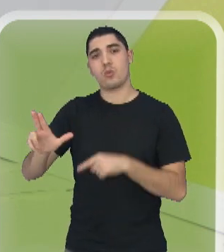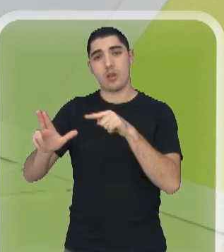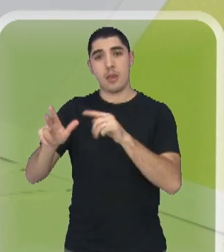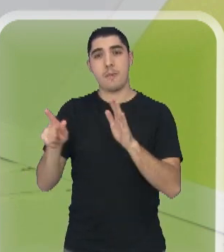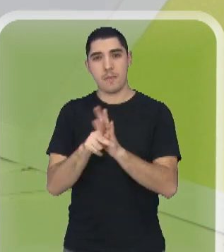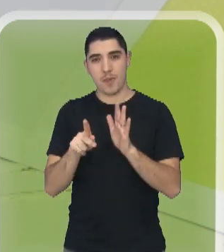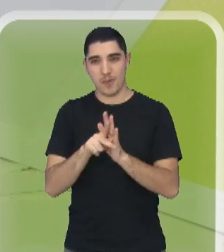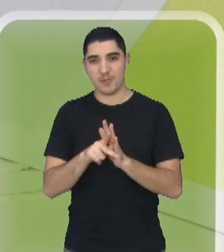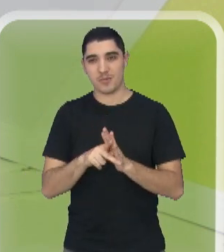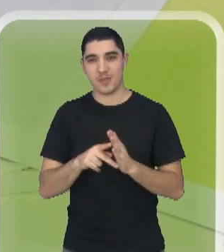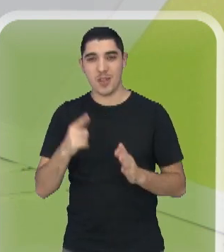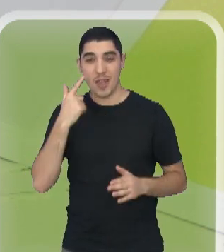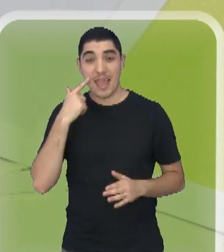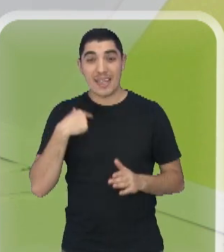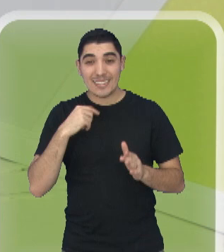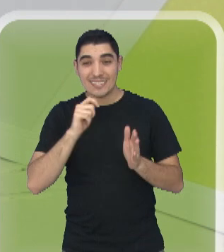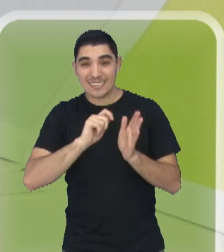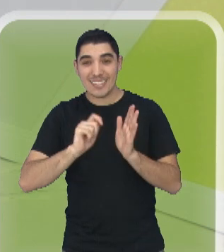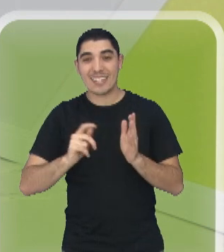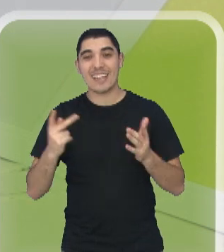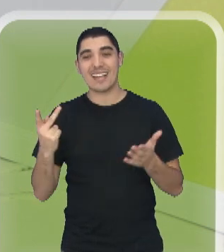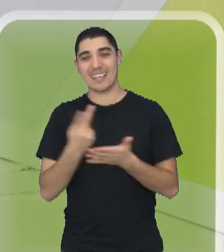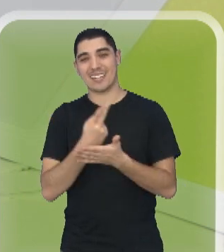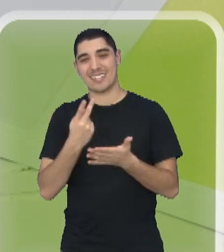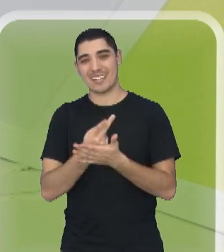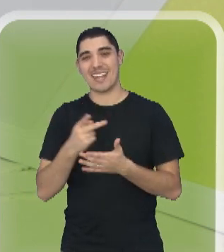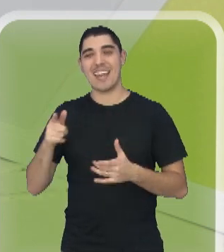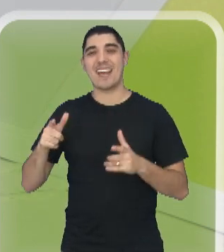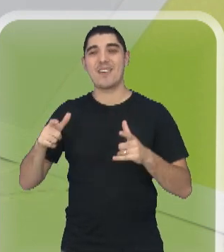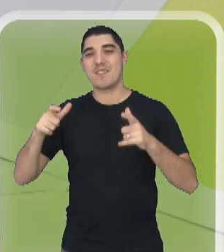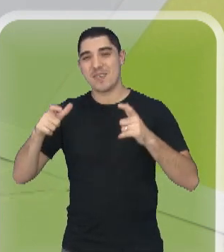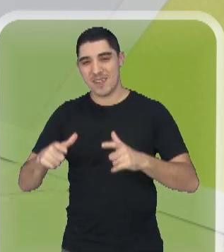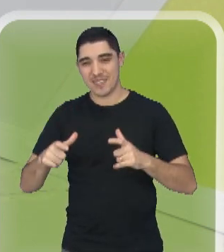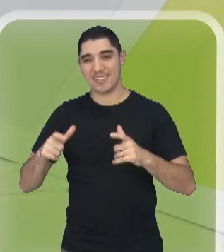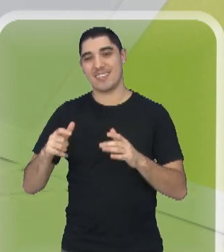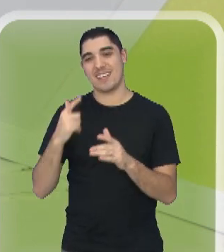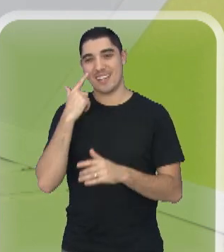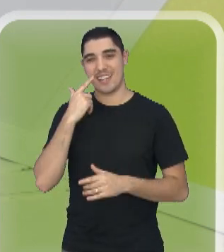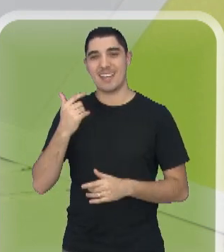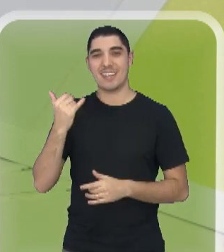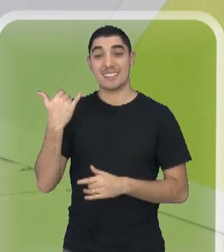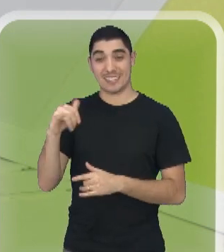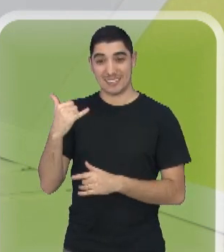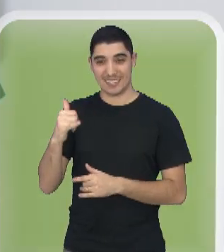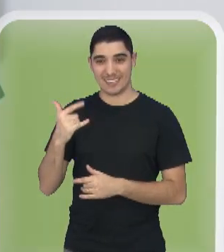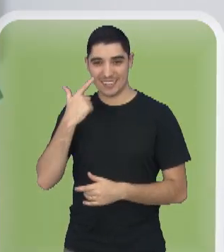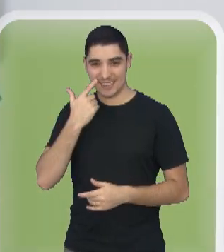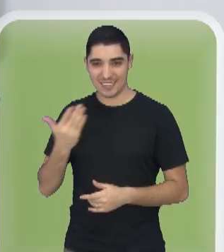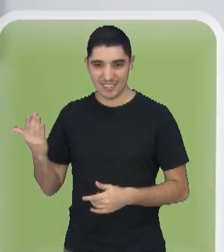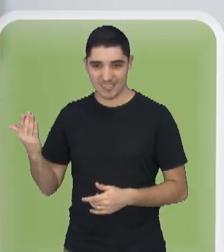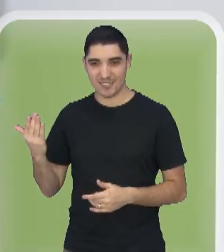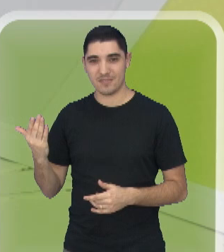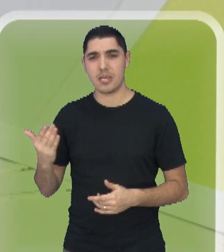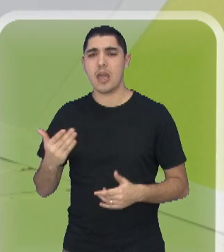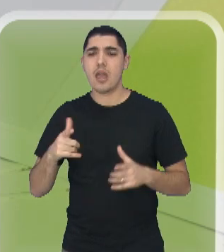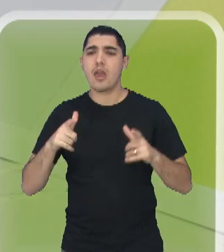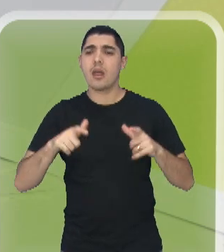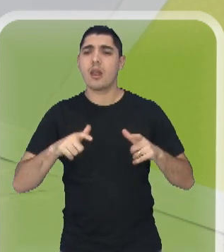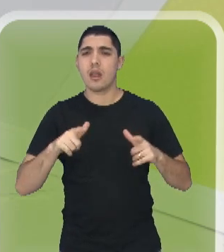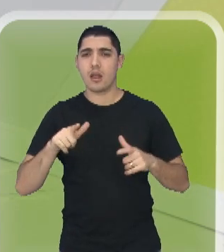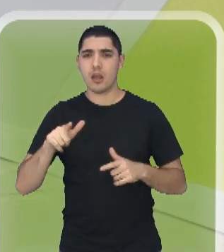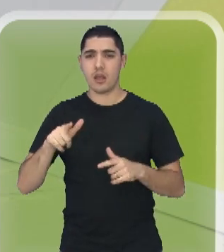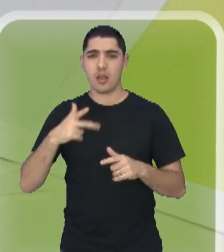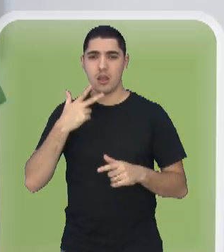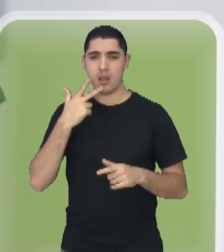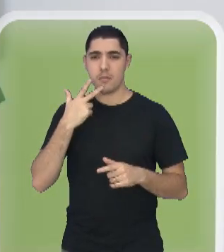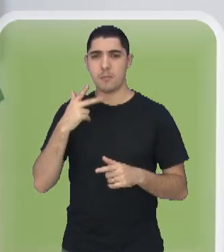Santana. Escrevi errado ali, no Altos de Santana, às 19 horas, Brunão. É Praia Clube ou é Praia Grande? Eu falei Praia